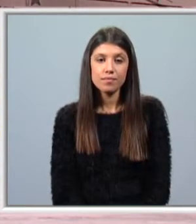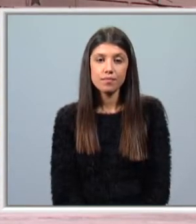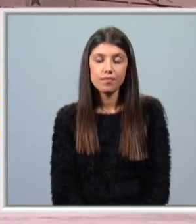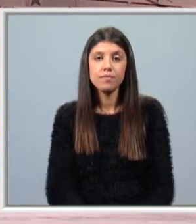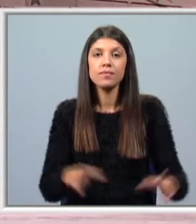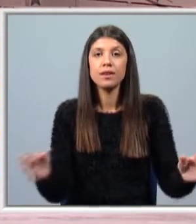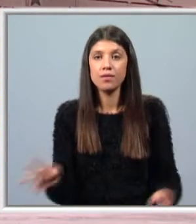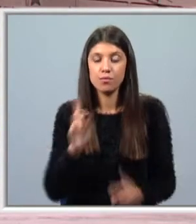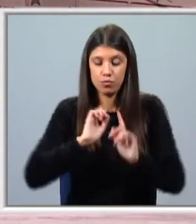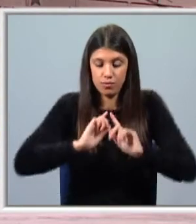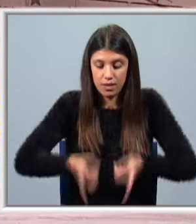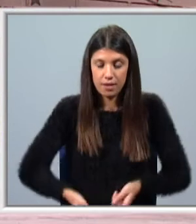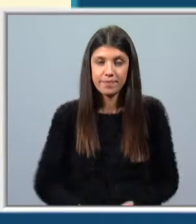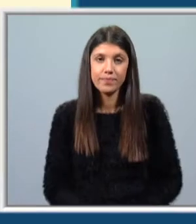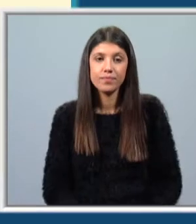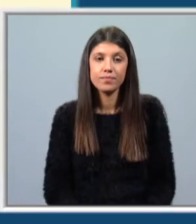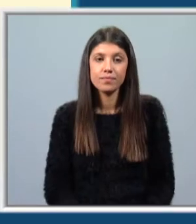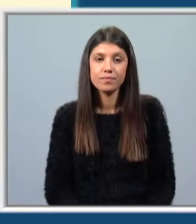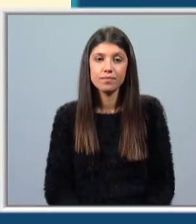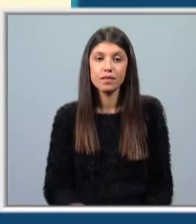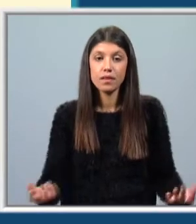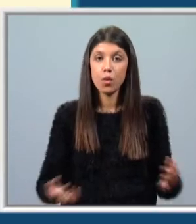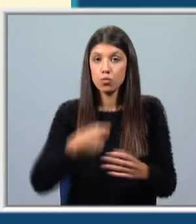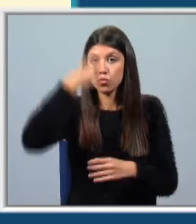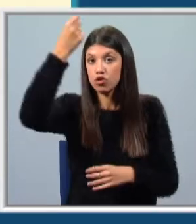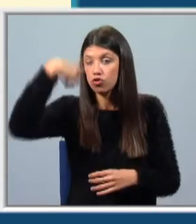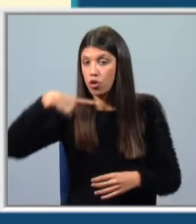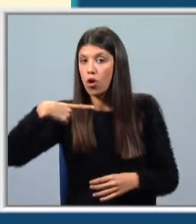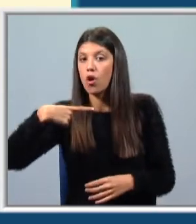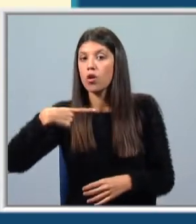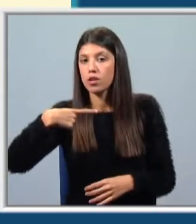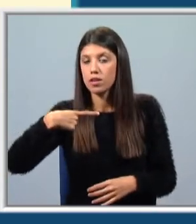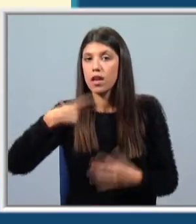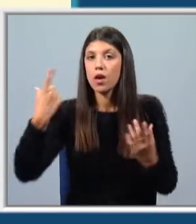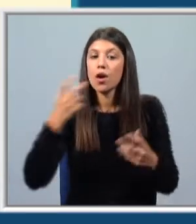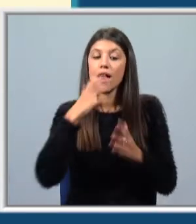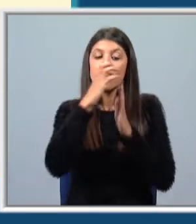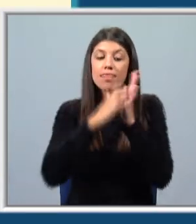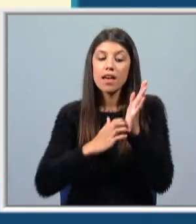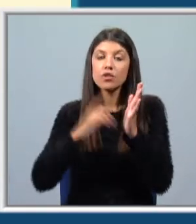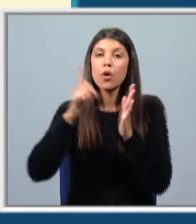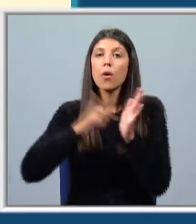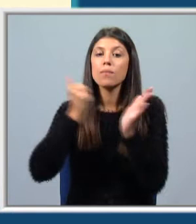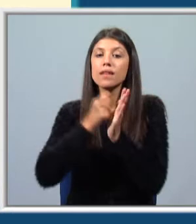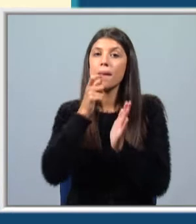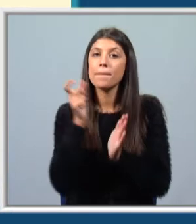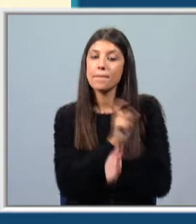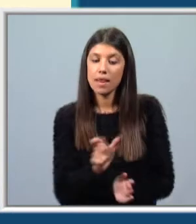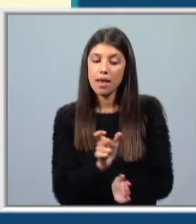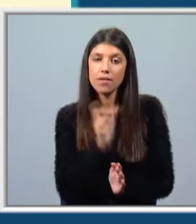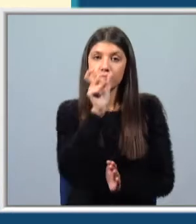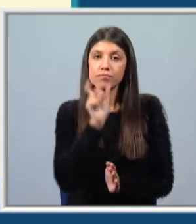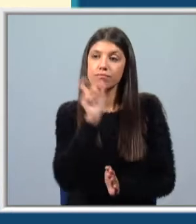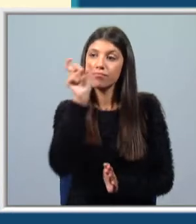Então vamos começar por... De acordo com o conto, vamos completar o texto que se segue. E